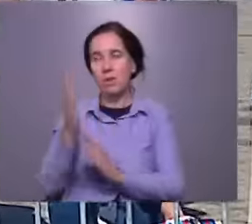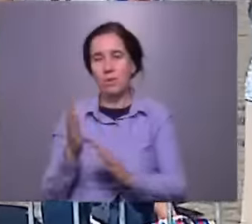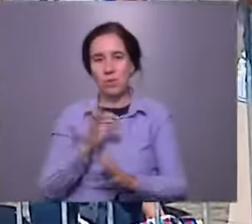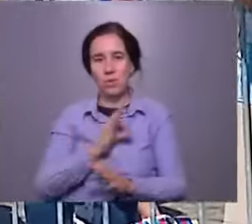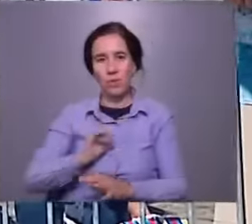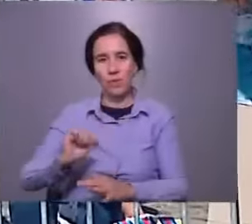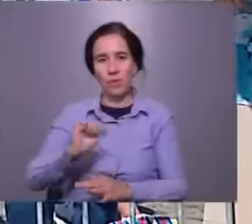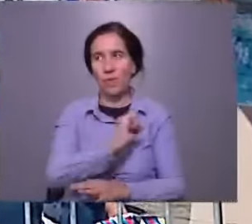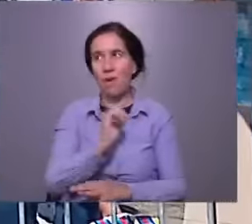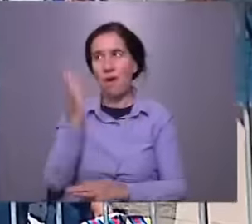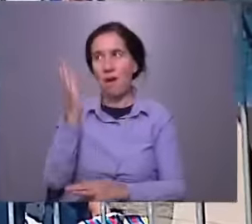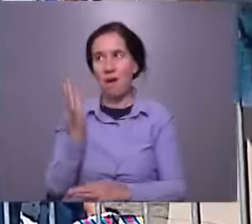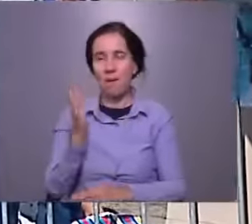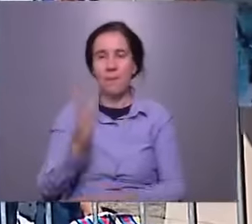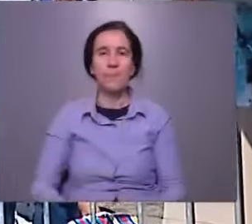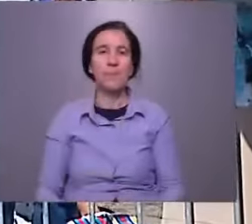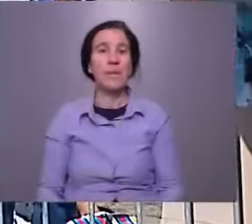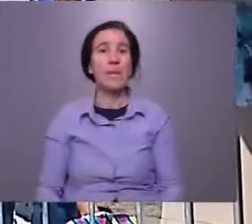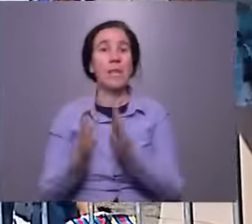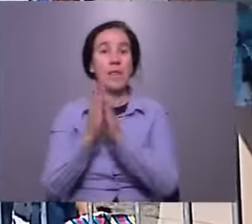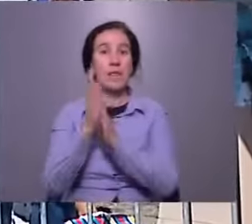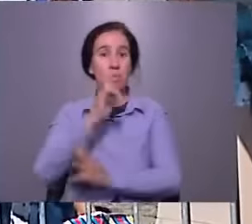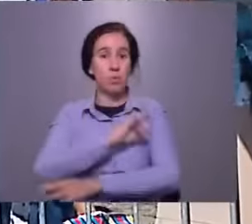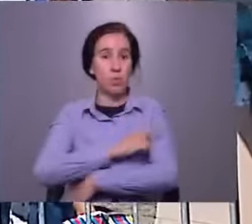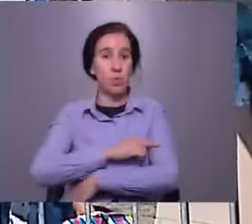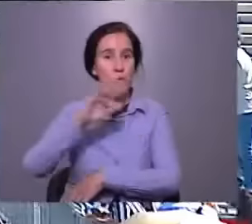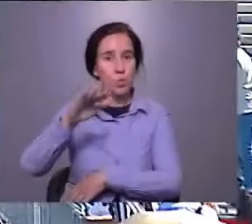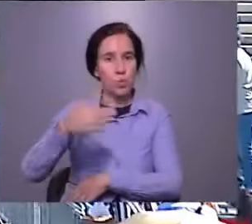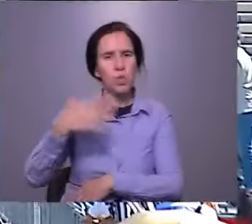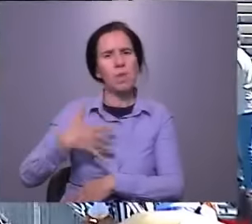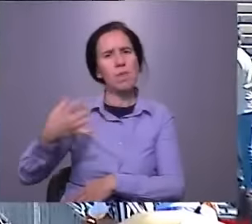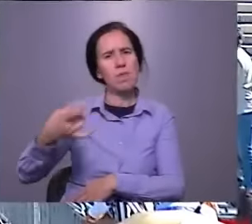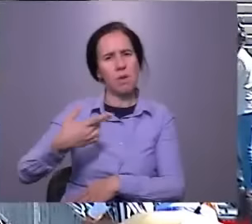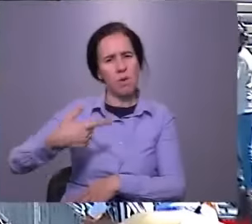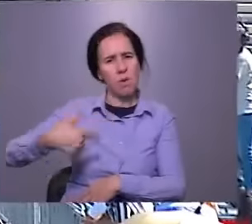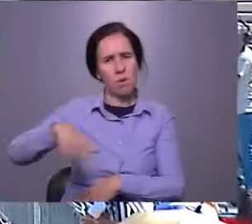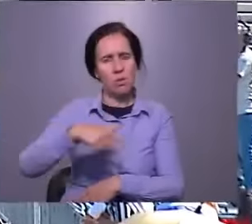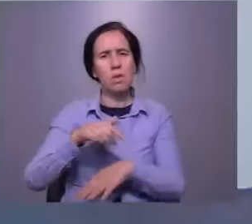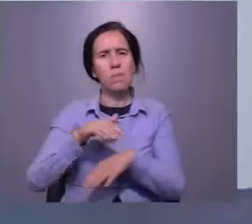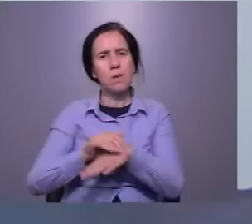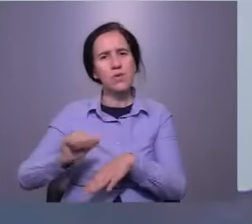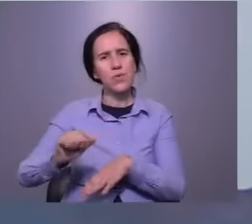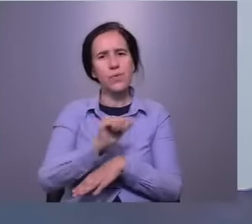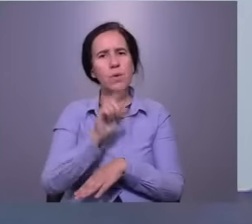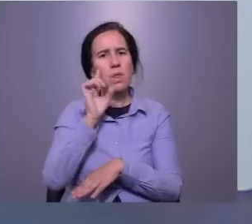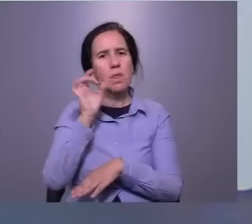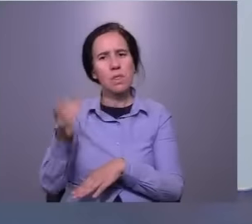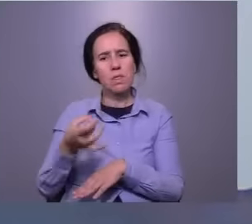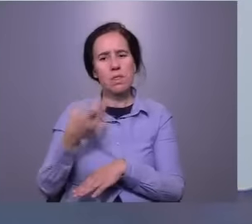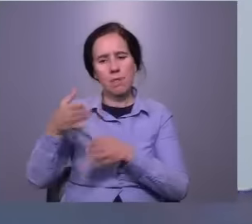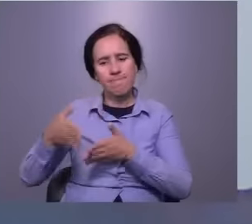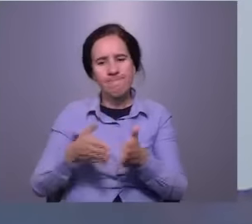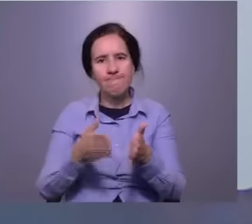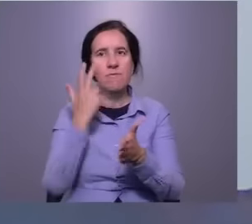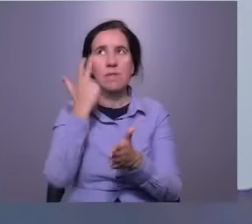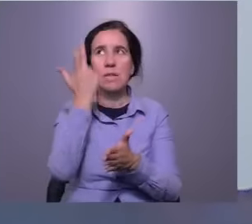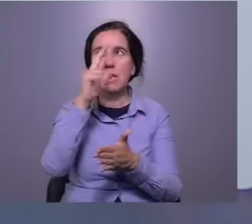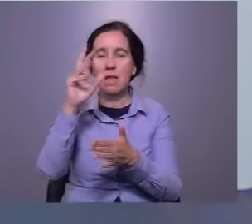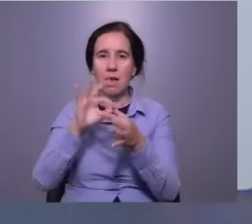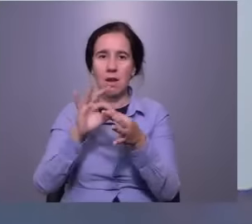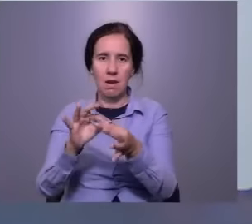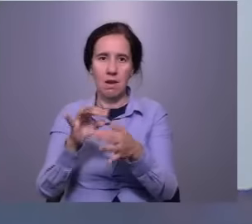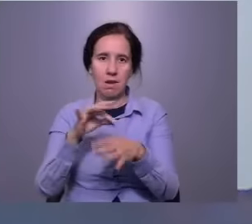grande culpa. E peço à Virgem Maria, aos anjos e santos, e a vós, que rogueis por